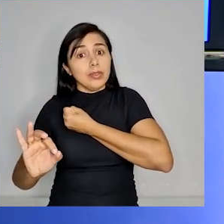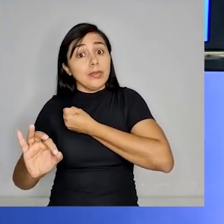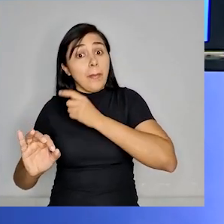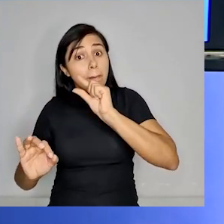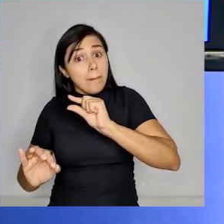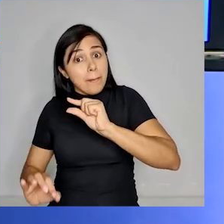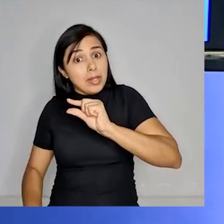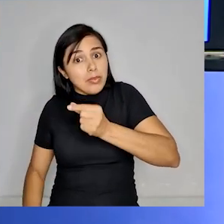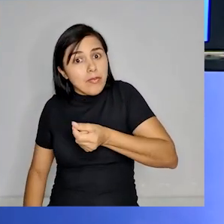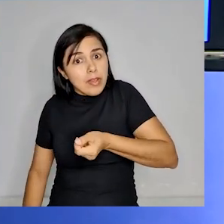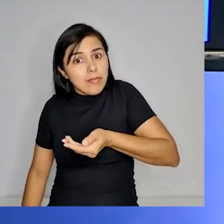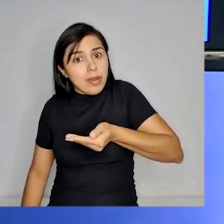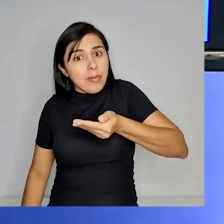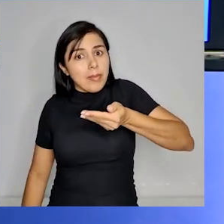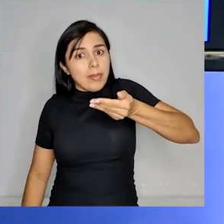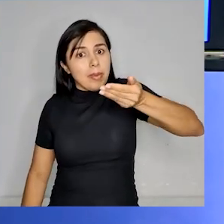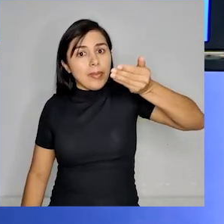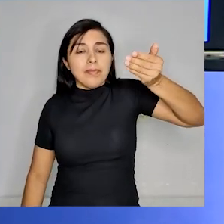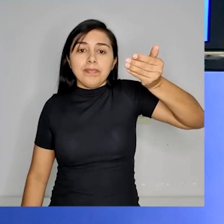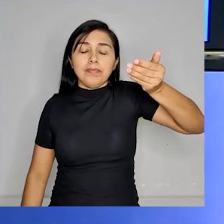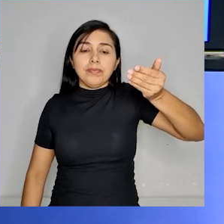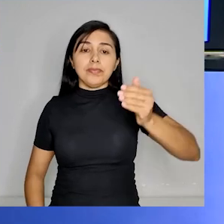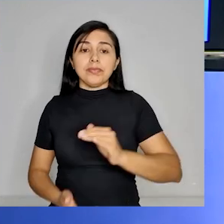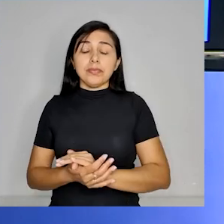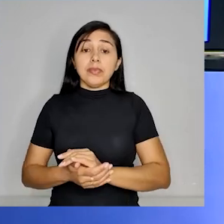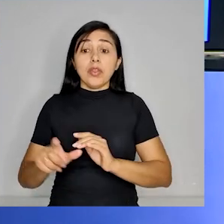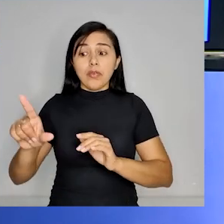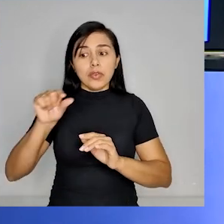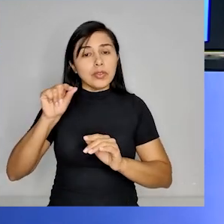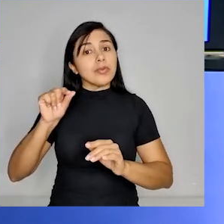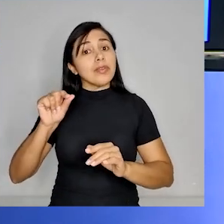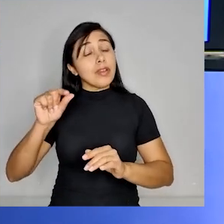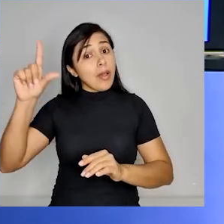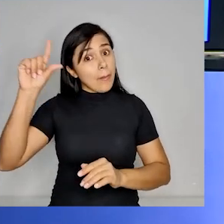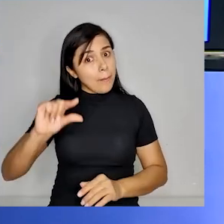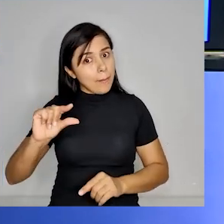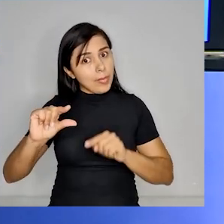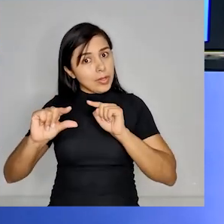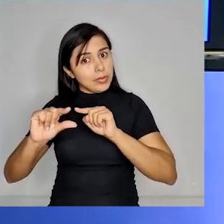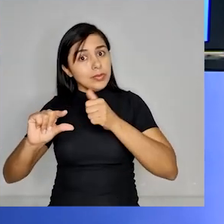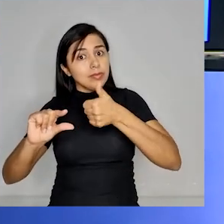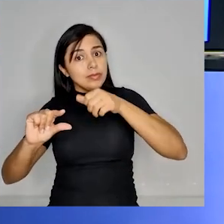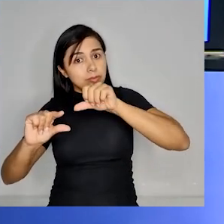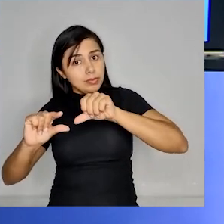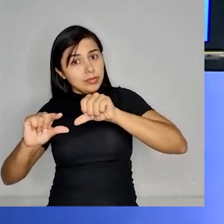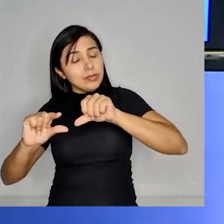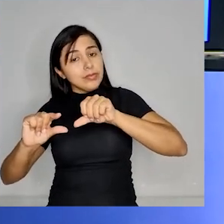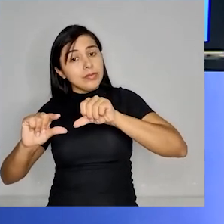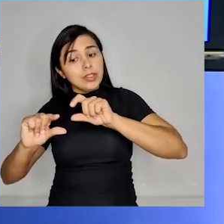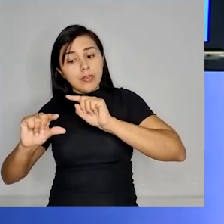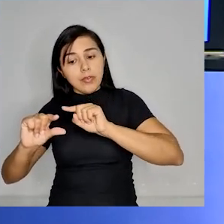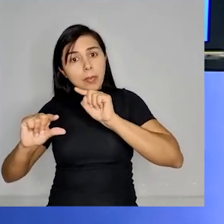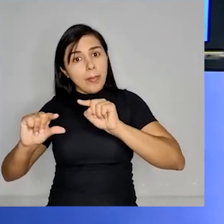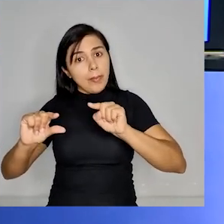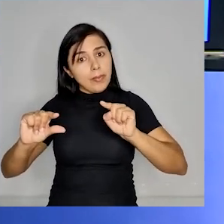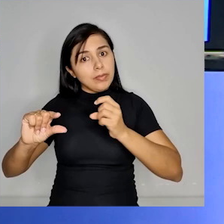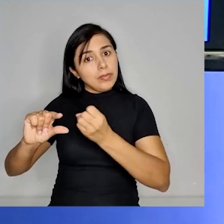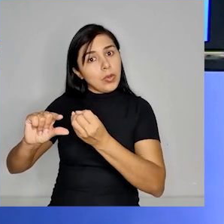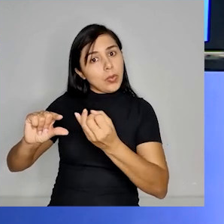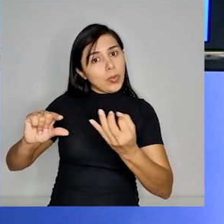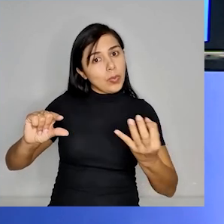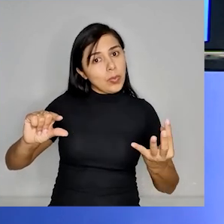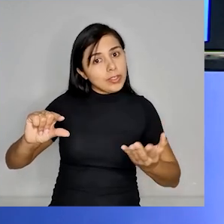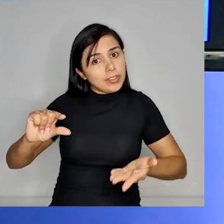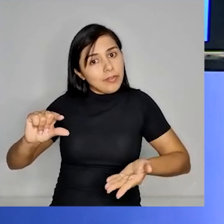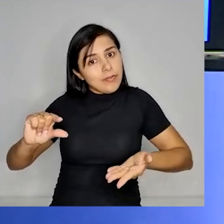crescente, ou seja, do menor para o maior. Então, eu pego a menor temperatura, que é 19, e vou fazendo